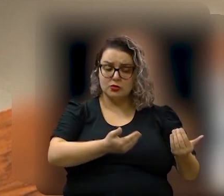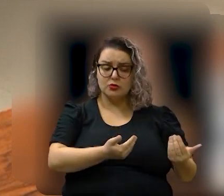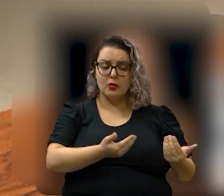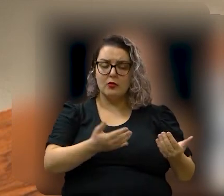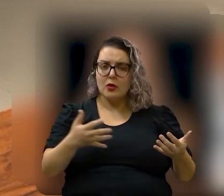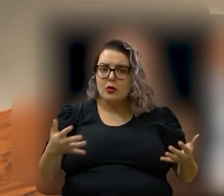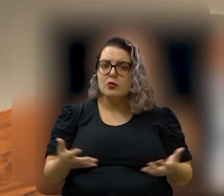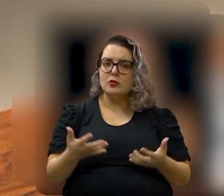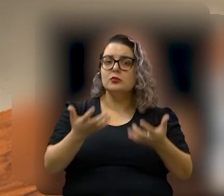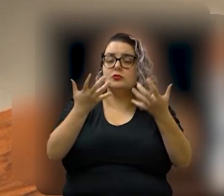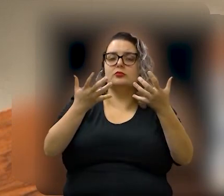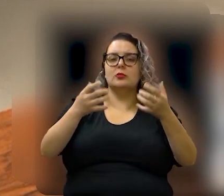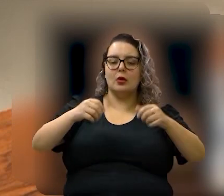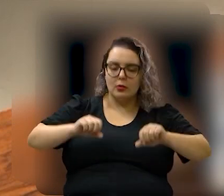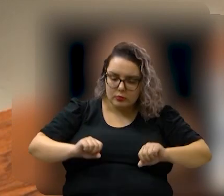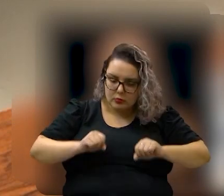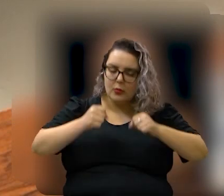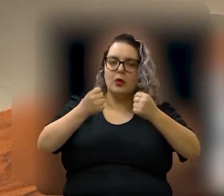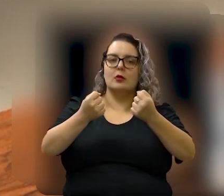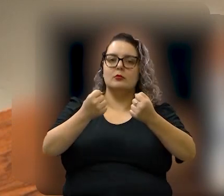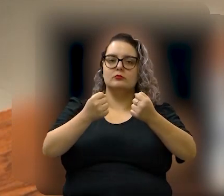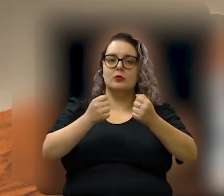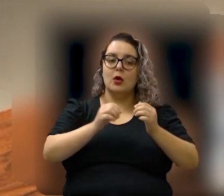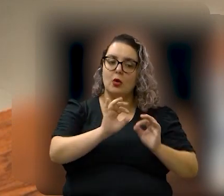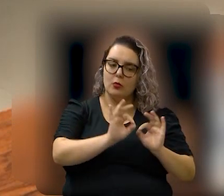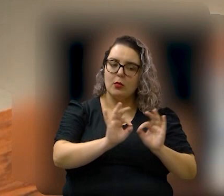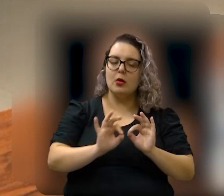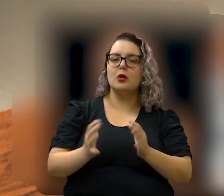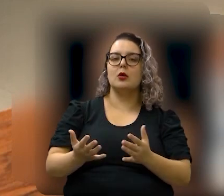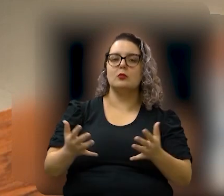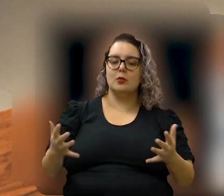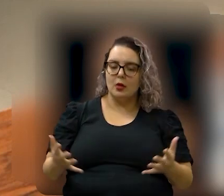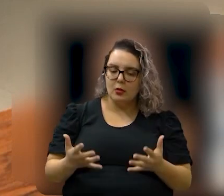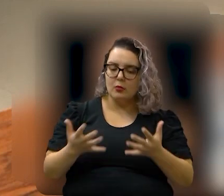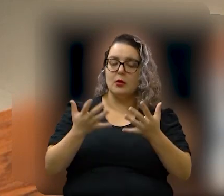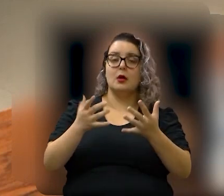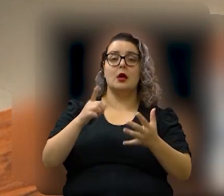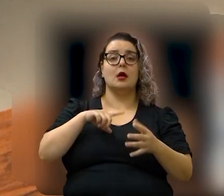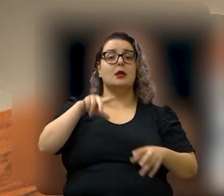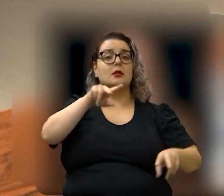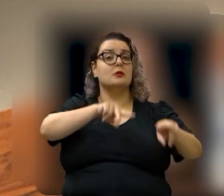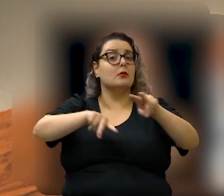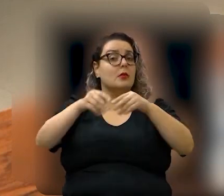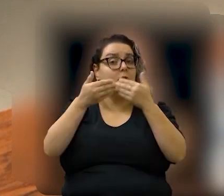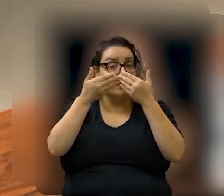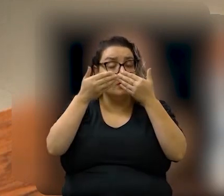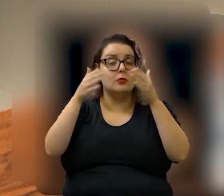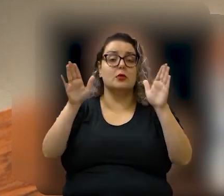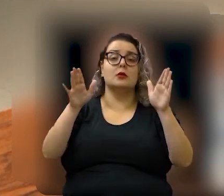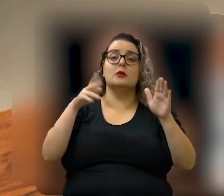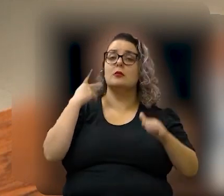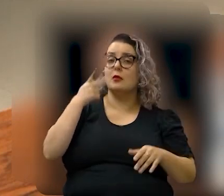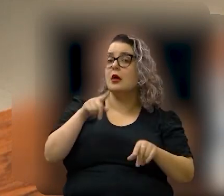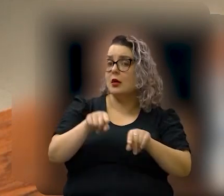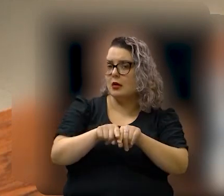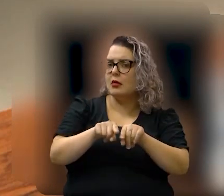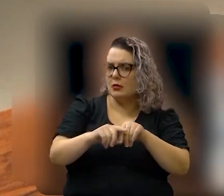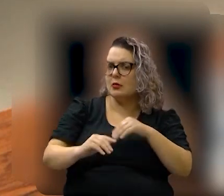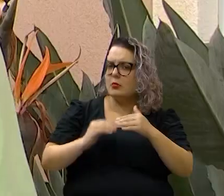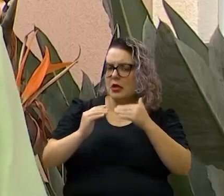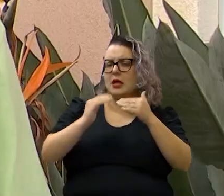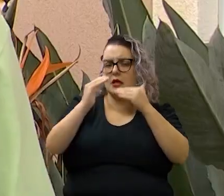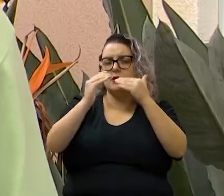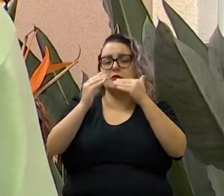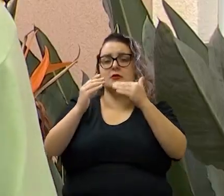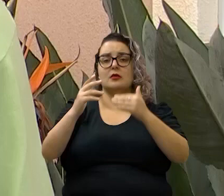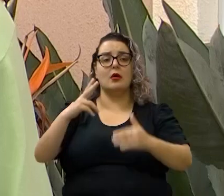jovem meio que foi impulsionador foi aquilo foi uma um projeto que a ter uma visão mais aberta da política e